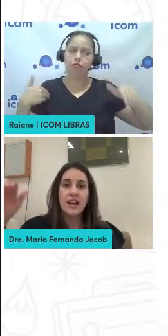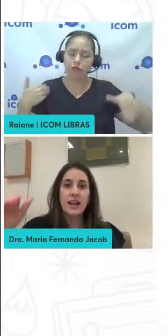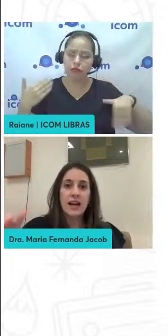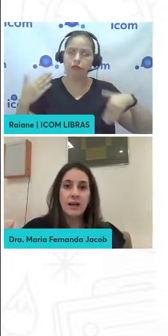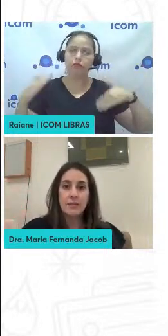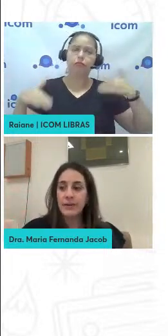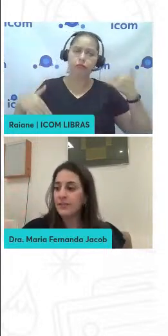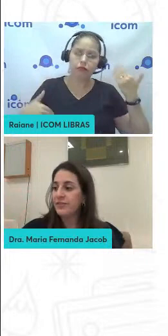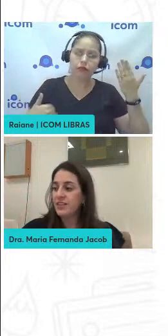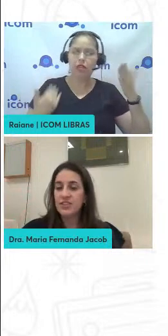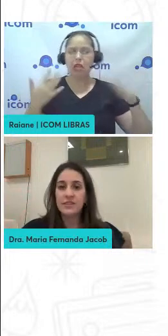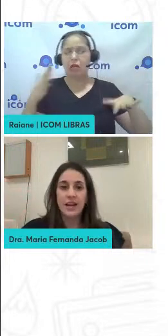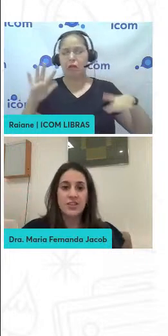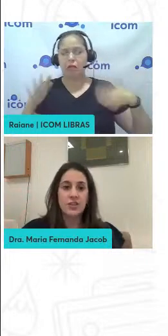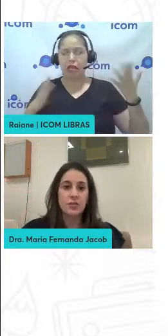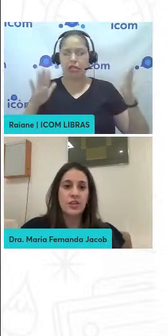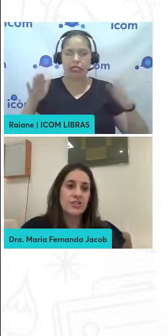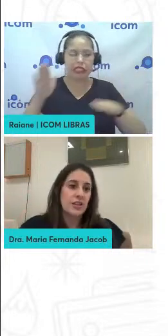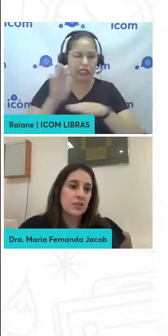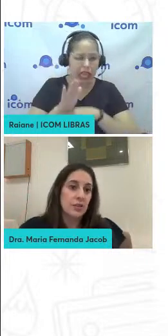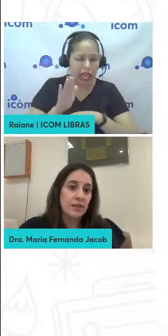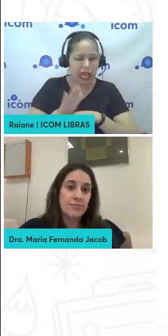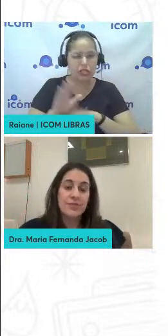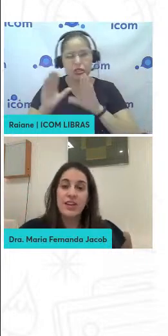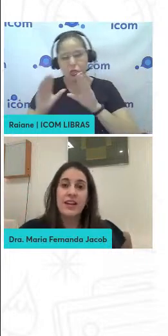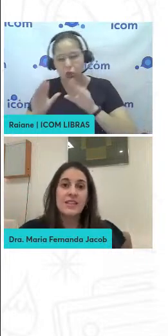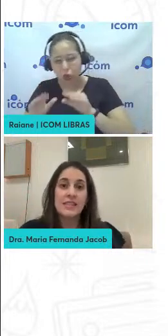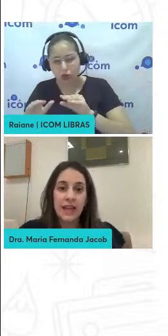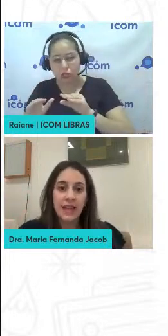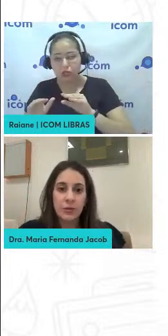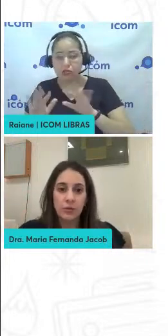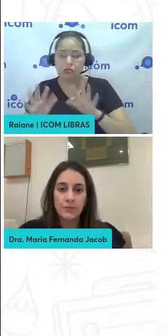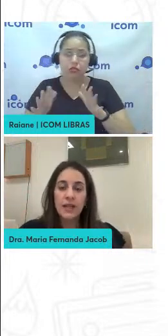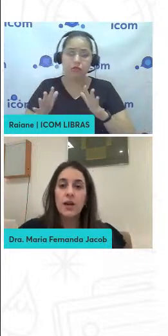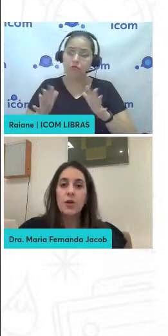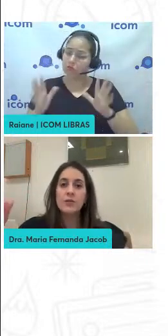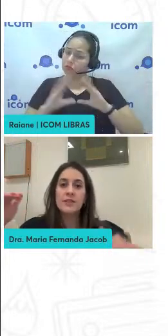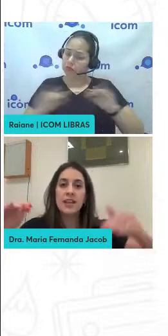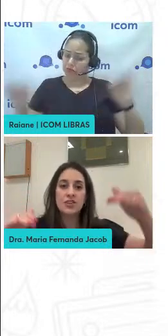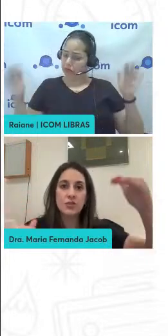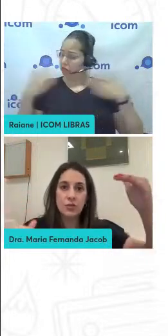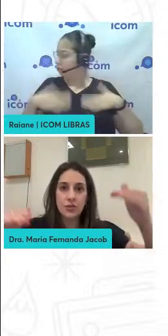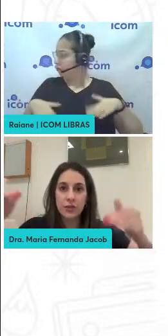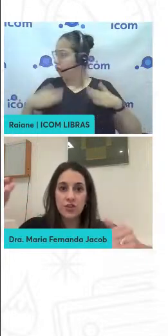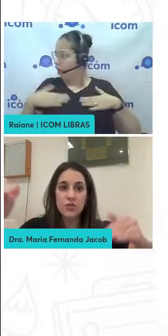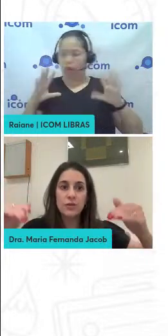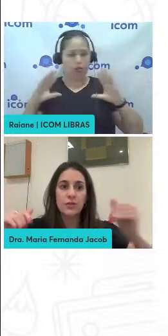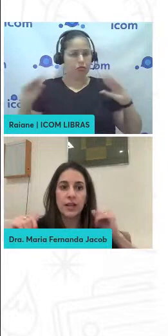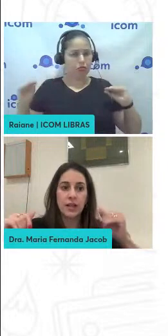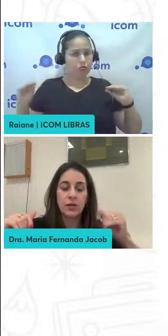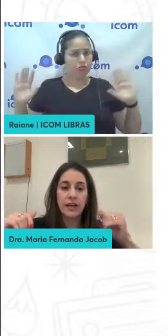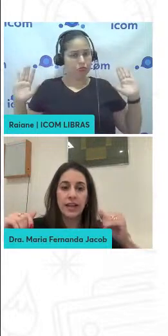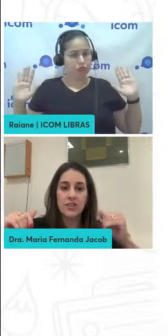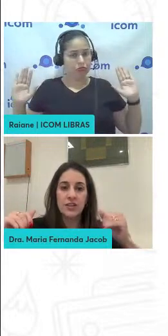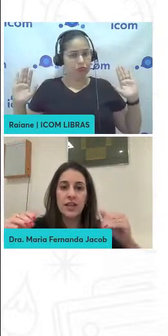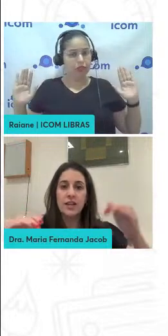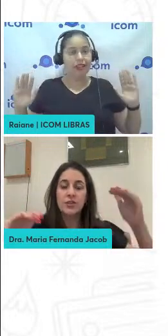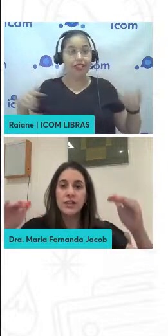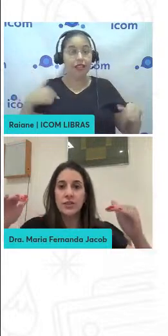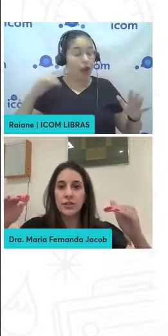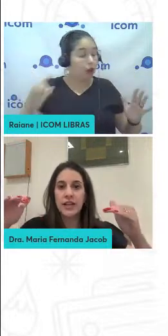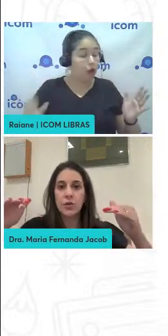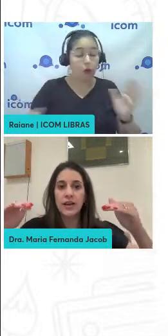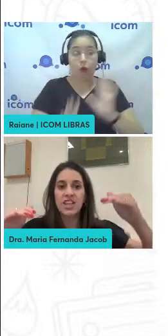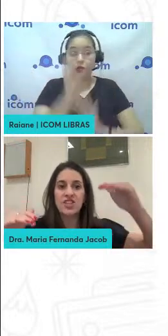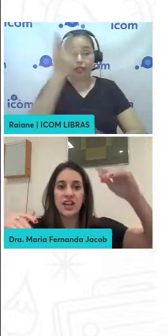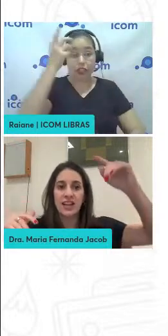dia, lá para fim de tarde e noite, a dor chega a 0. Ou seja, eu estou de frente de uma dor recorrente.